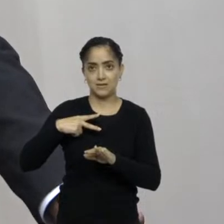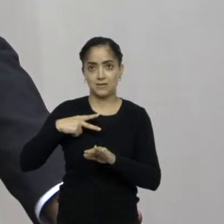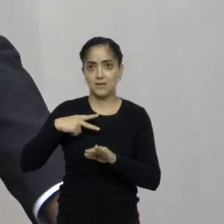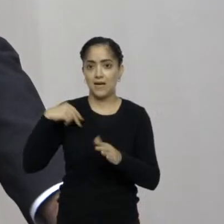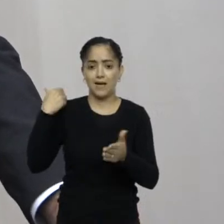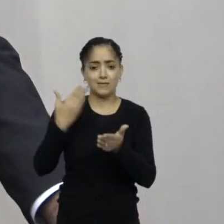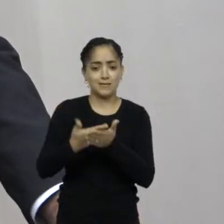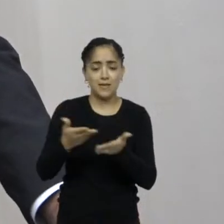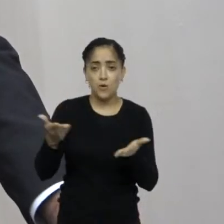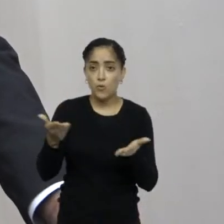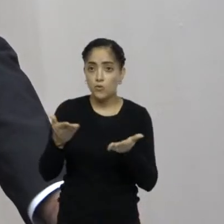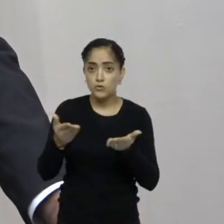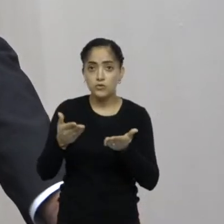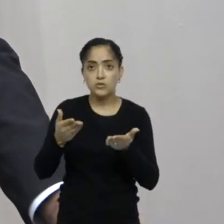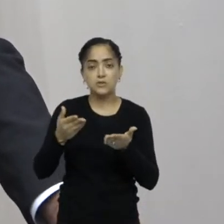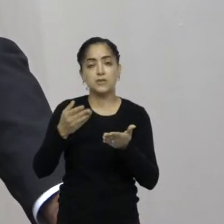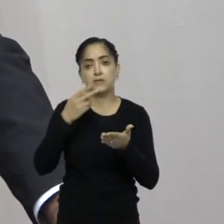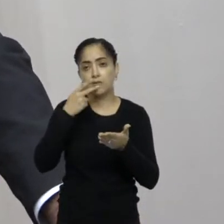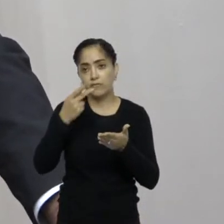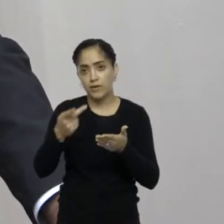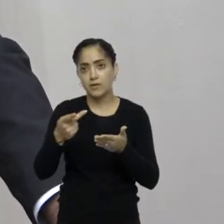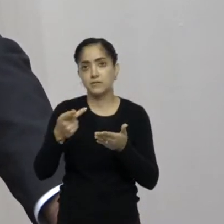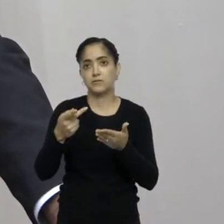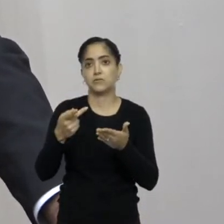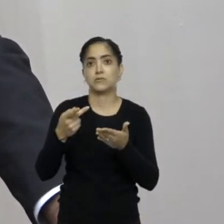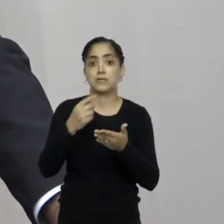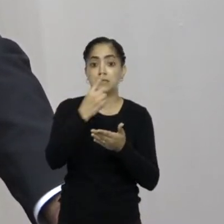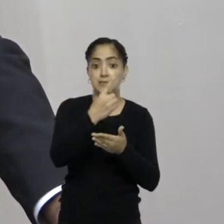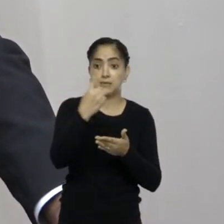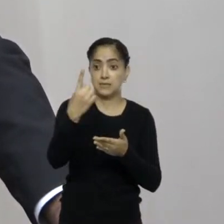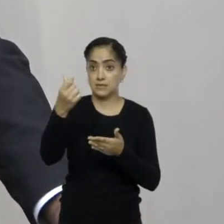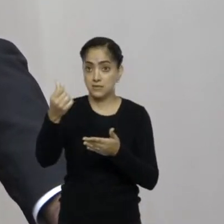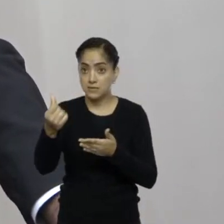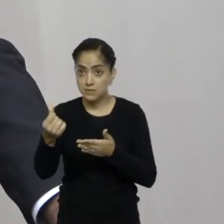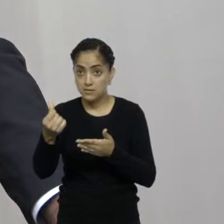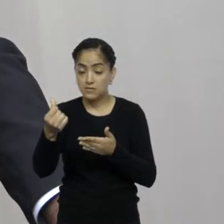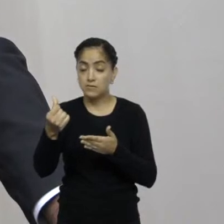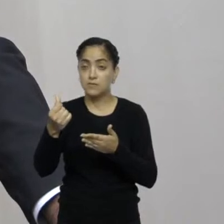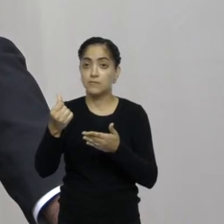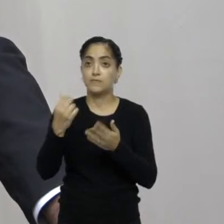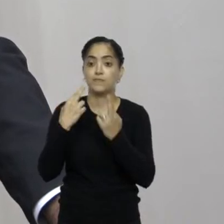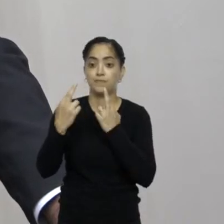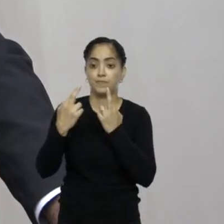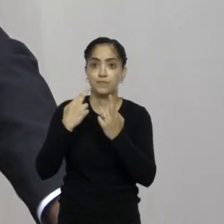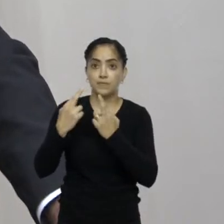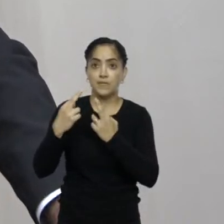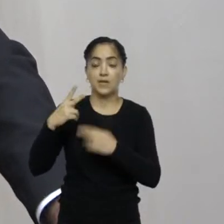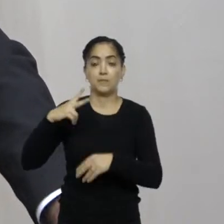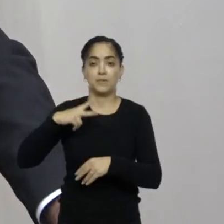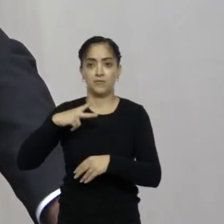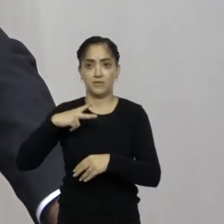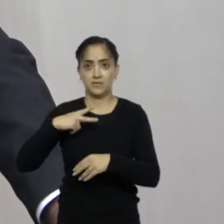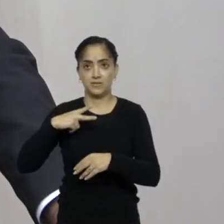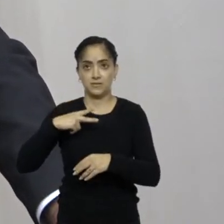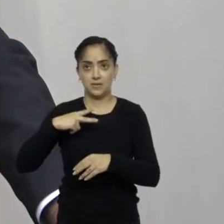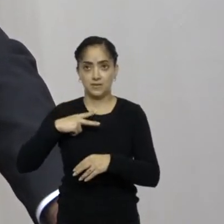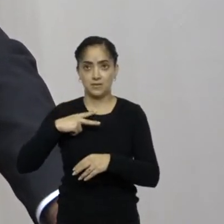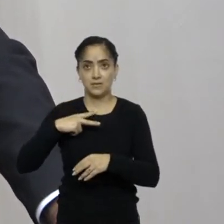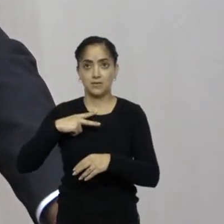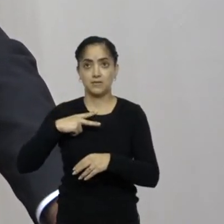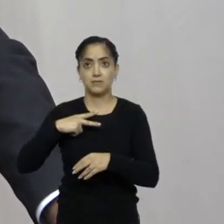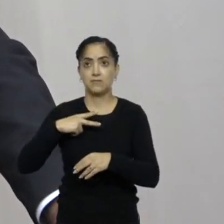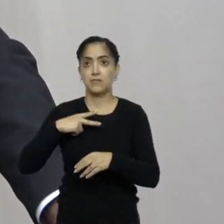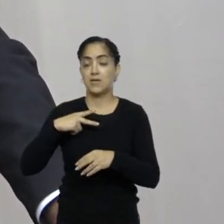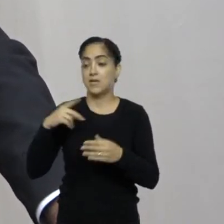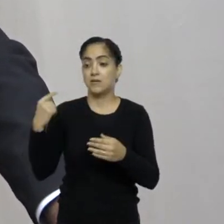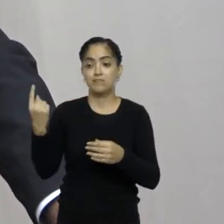falando. Se a 116 não tivesse sido privatizada, nós